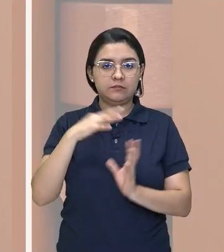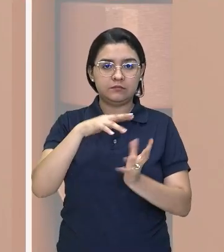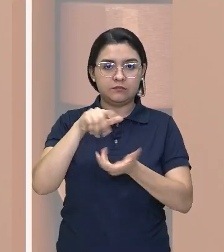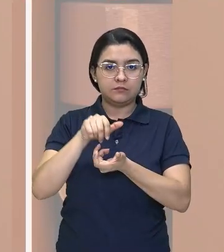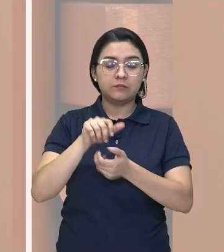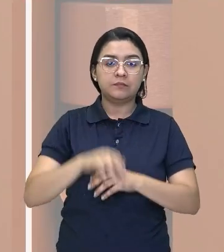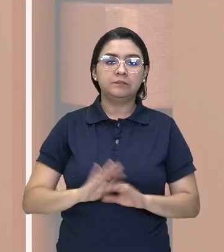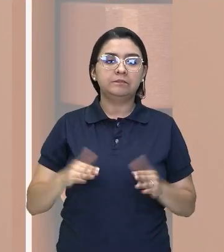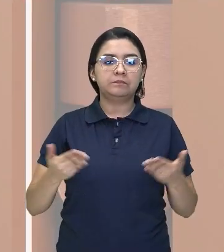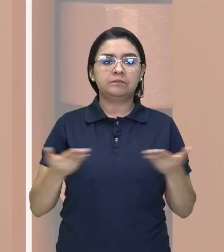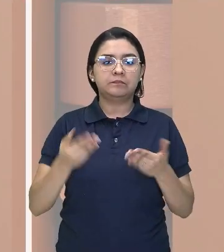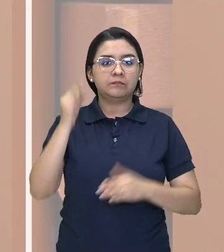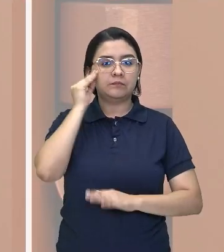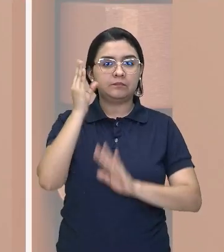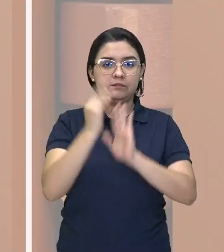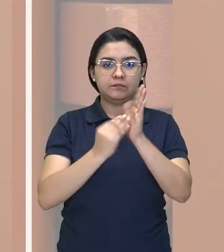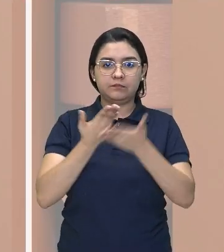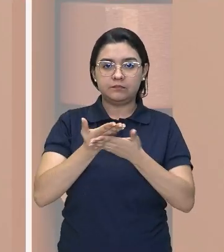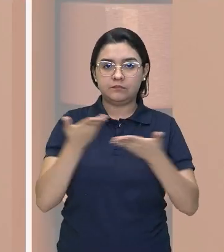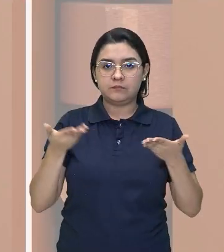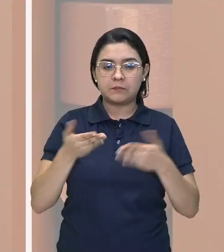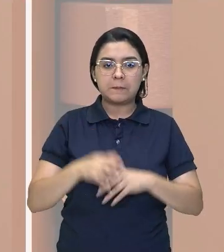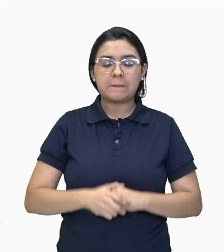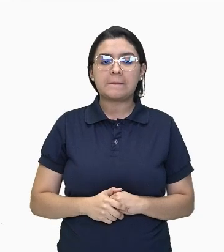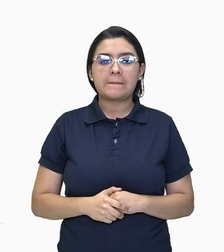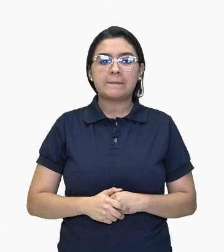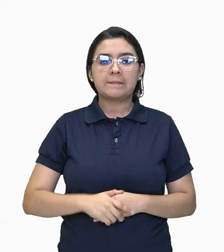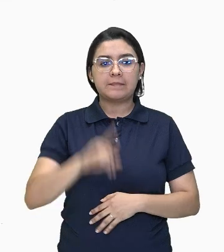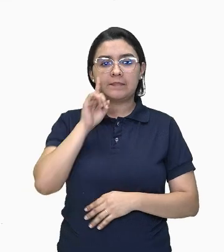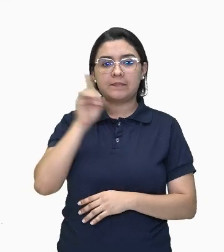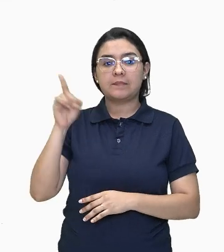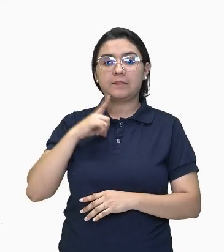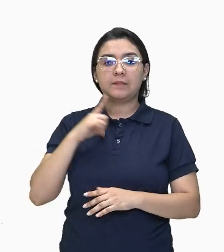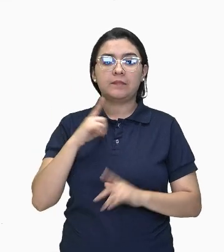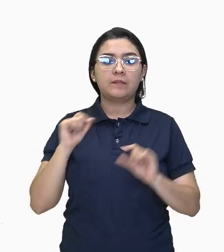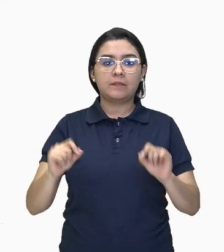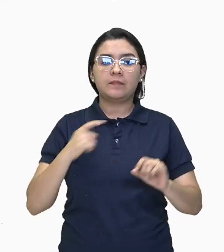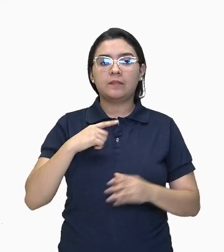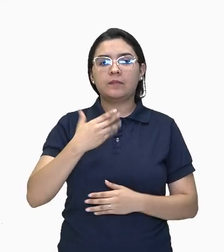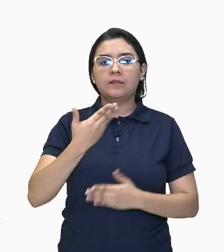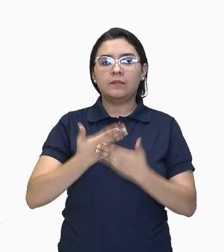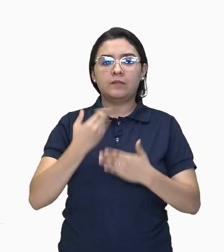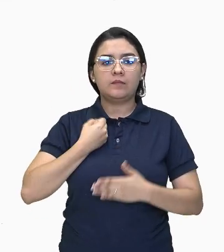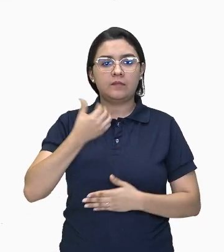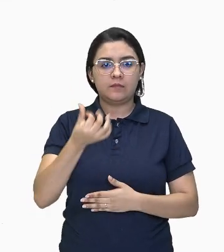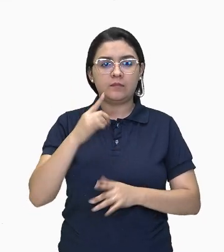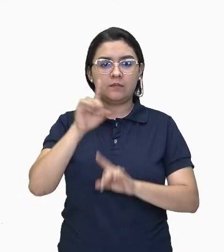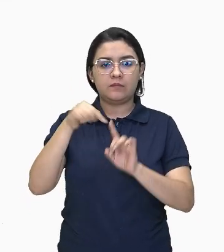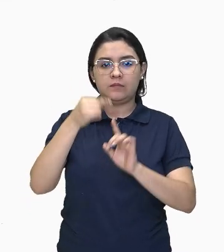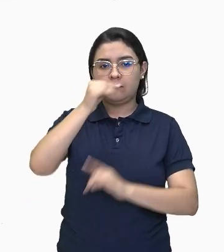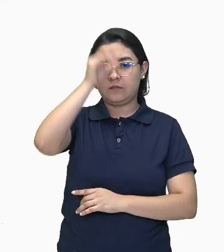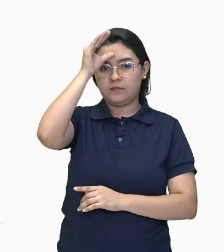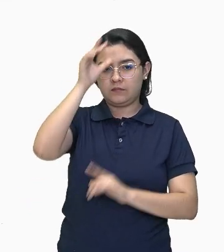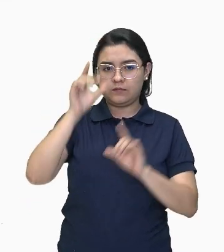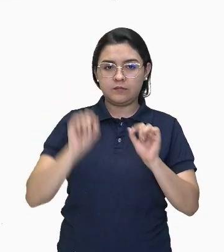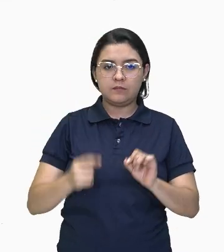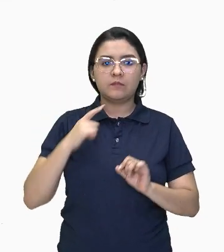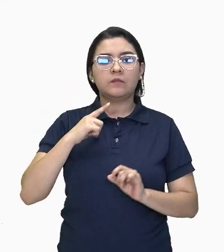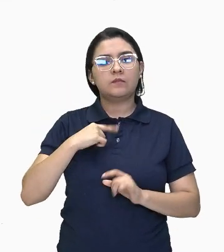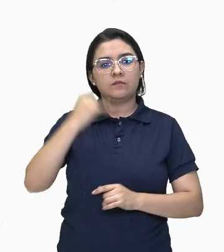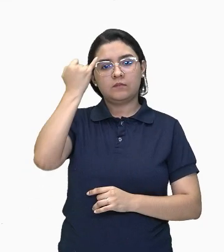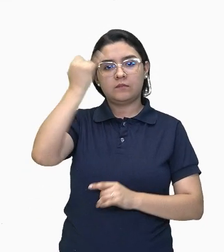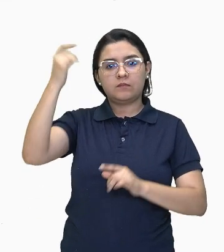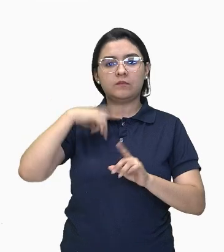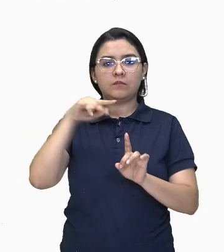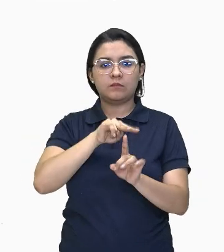Geografia. Vamos verificar a nossa aula? Temos aí a nossa aula de número 6, com o objeto de conhecimento, ideias